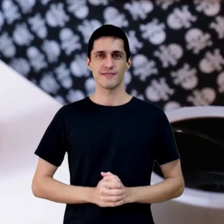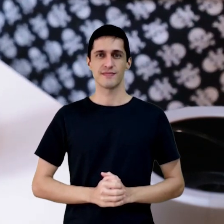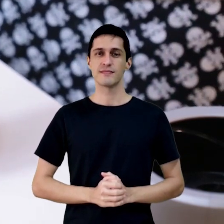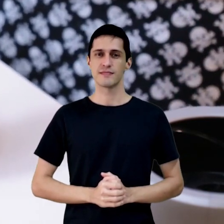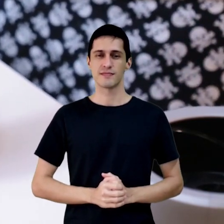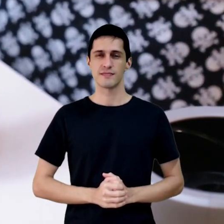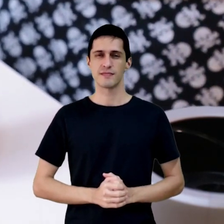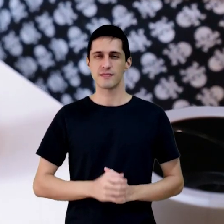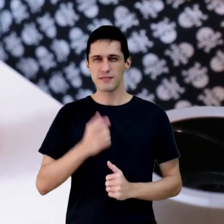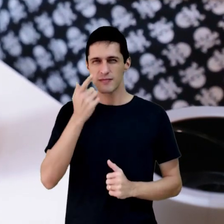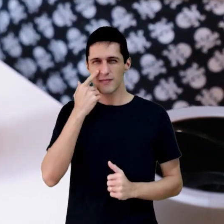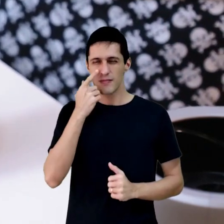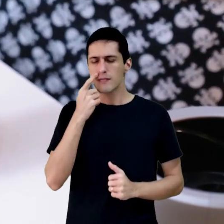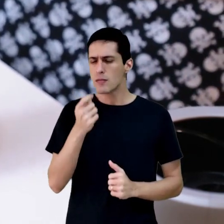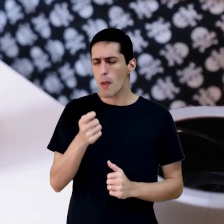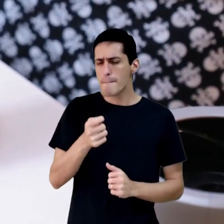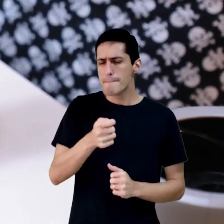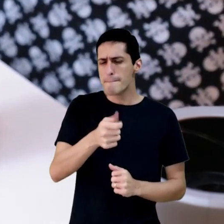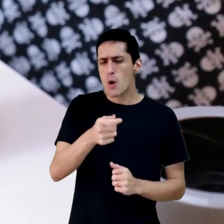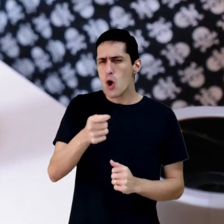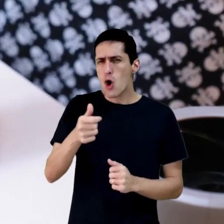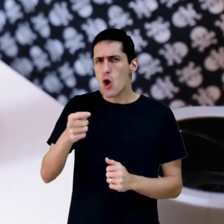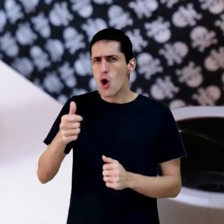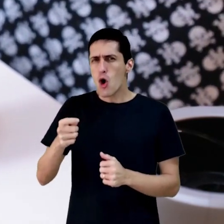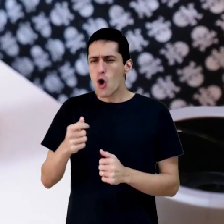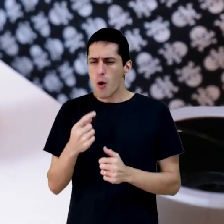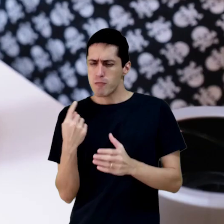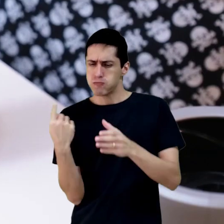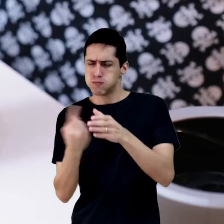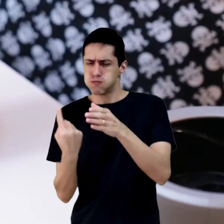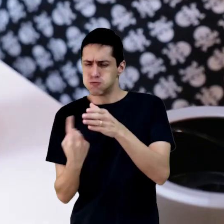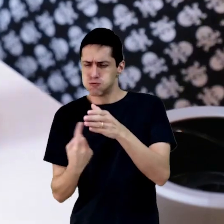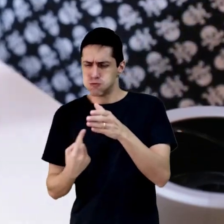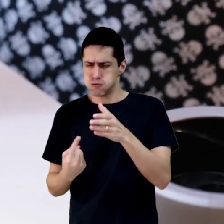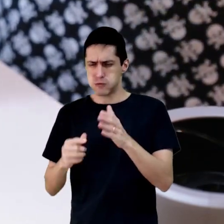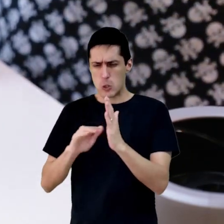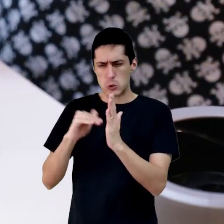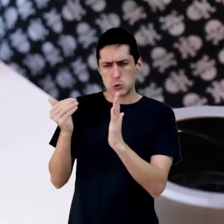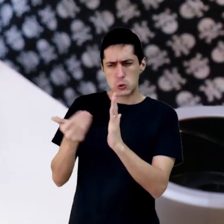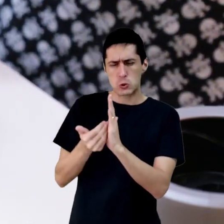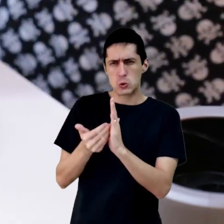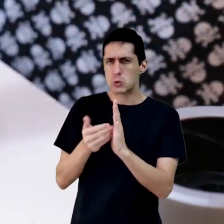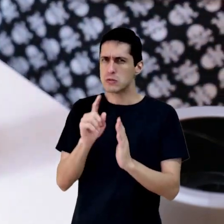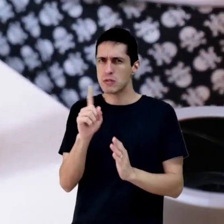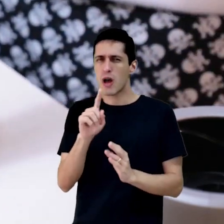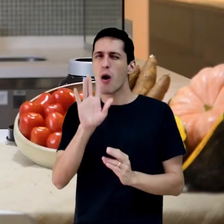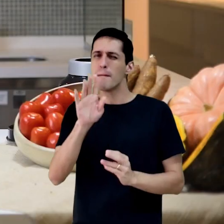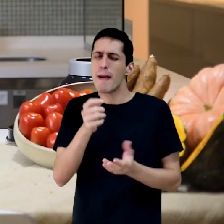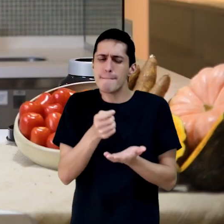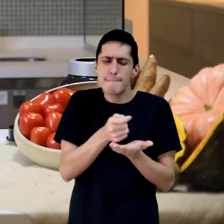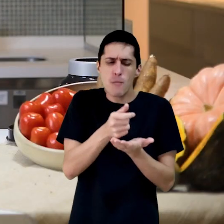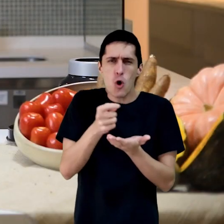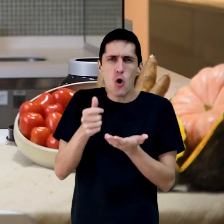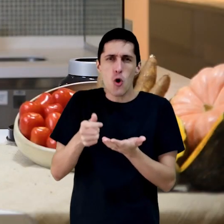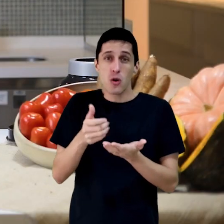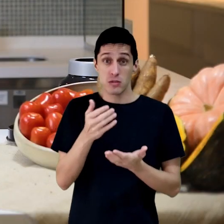Aqui ficou poucos pedaços sem amassar. Vai se acontecer aí com